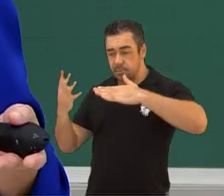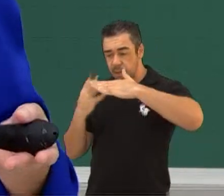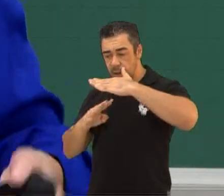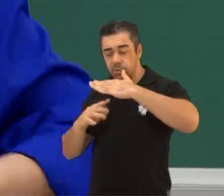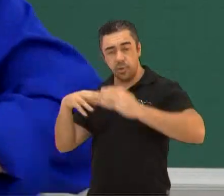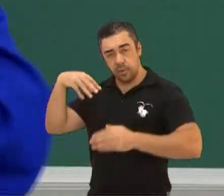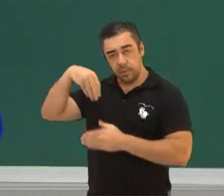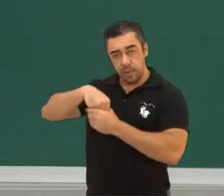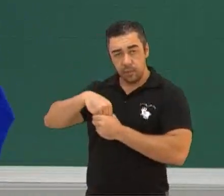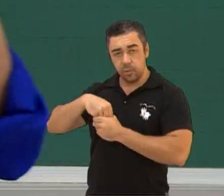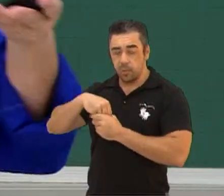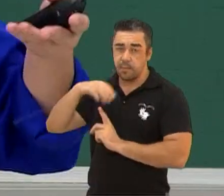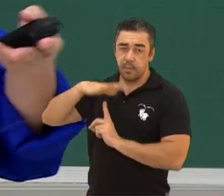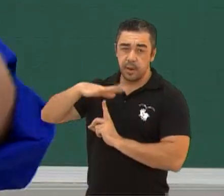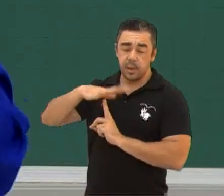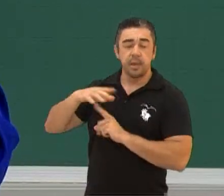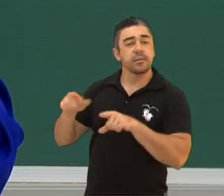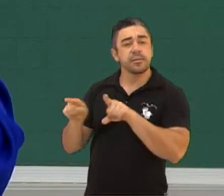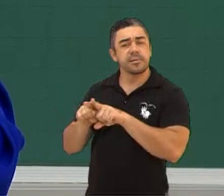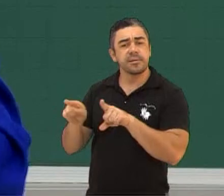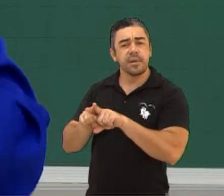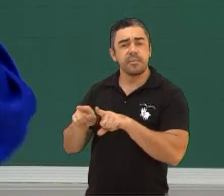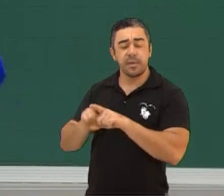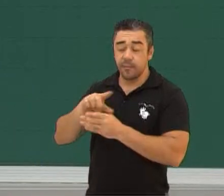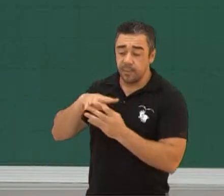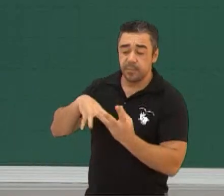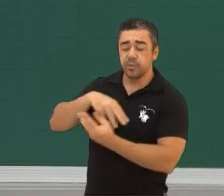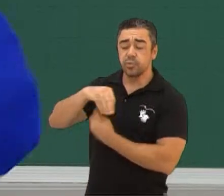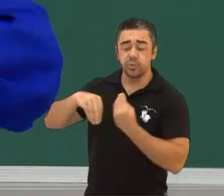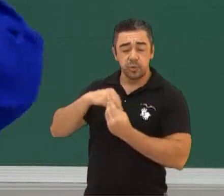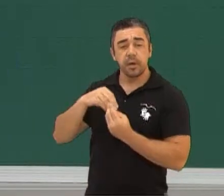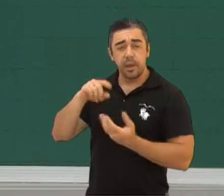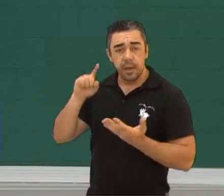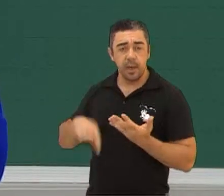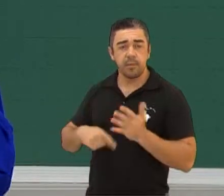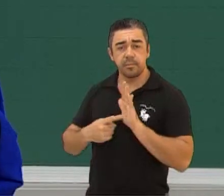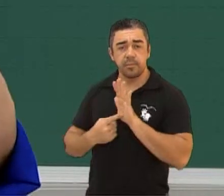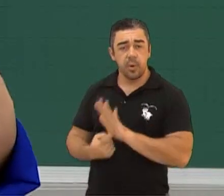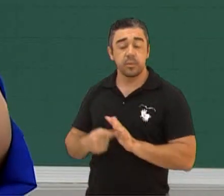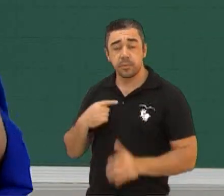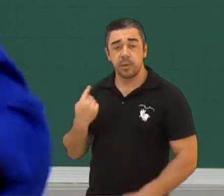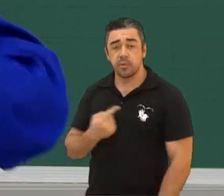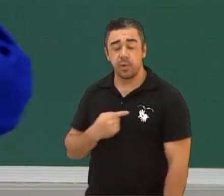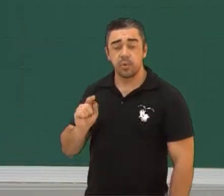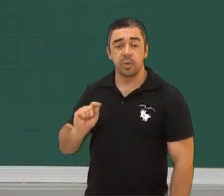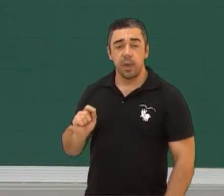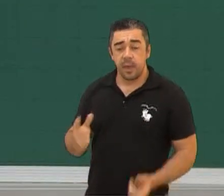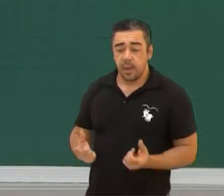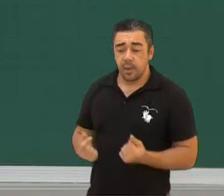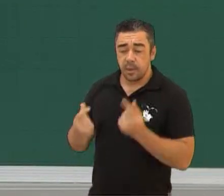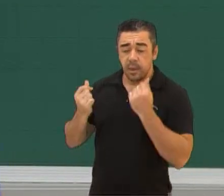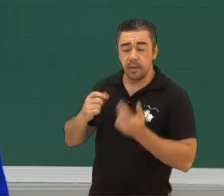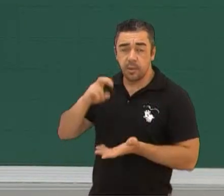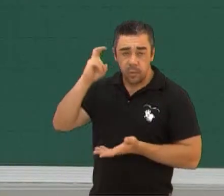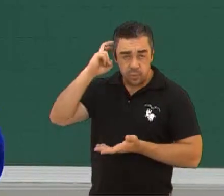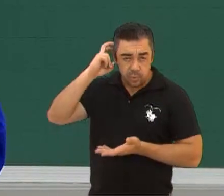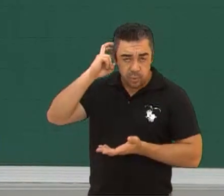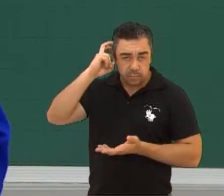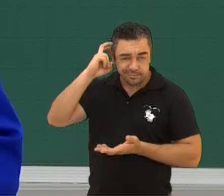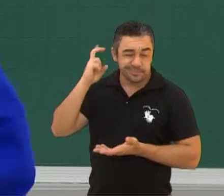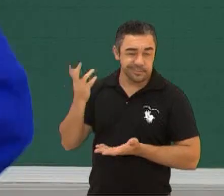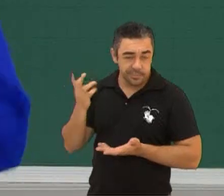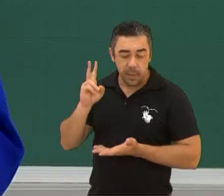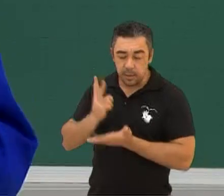no estado do Paraná também uma grande miscigenação, o que nos reflete uma grande riqueza cultural. É isso que nós temos que